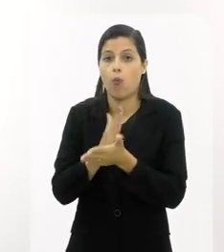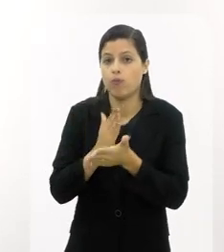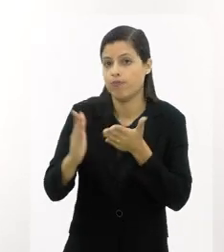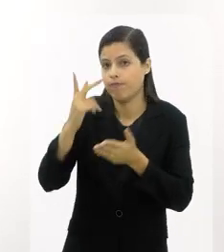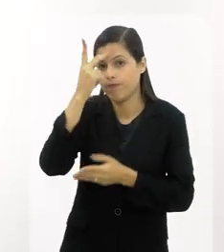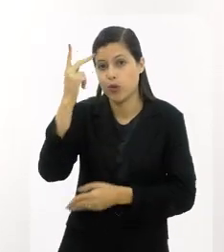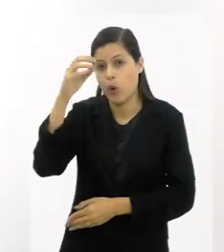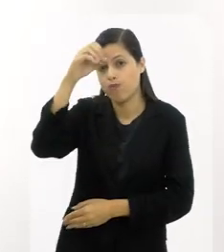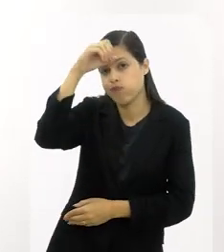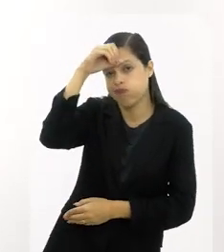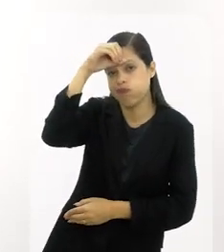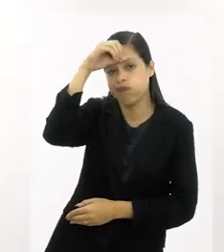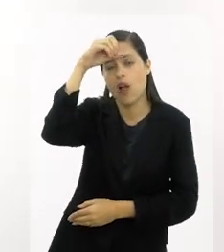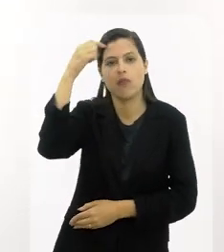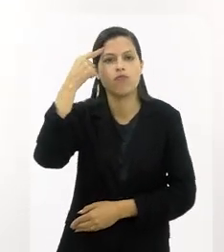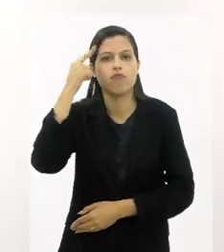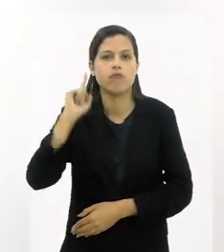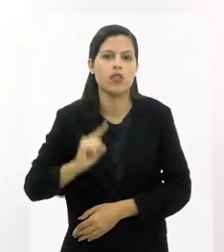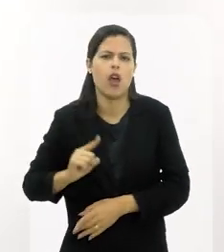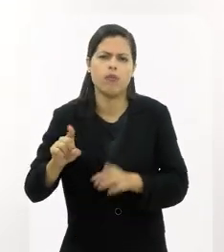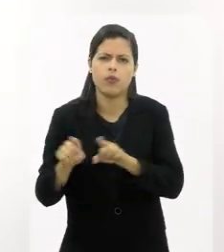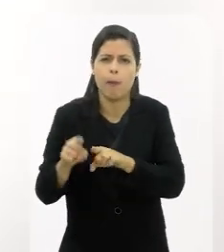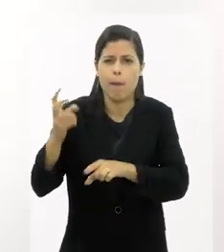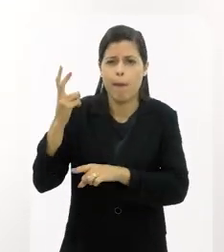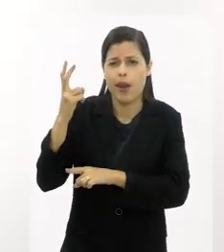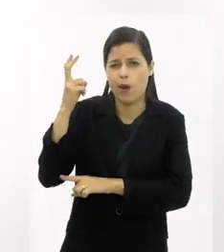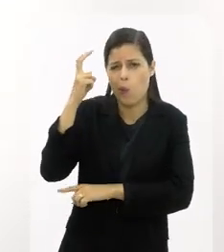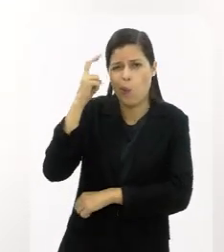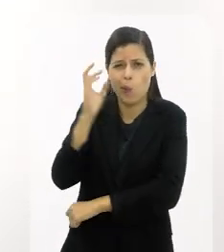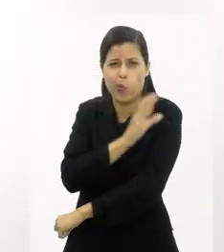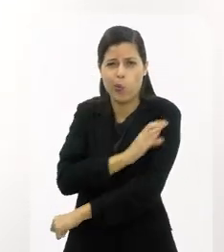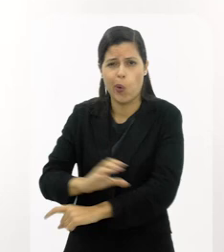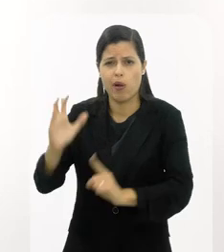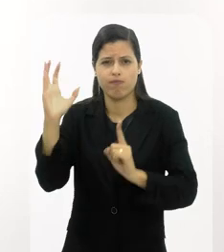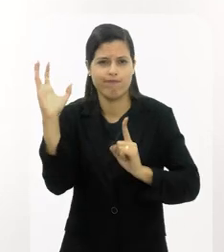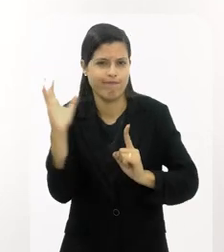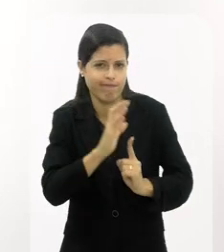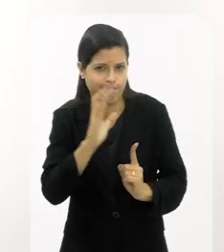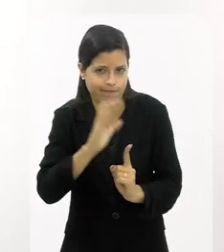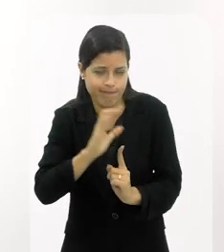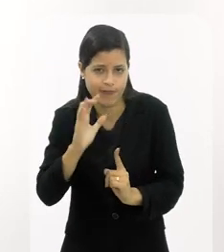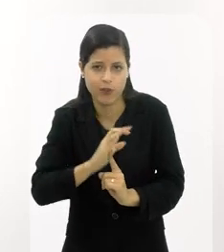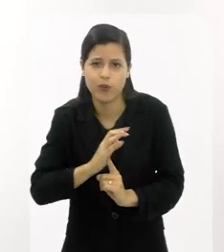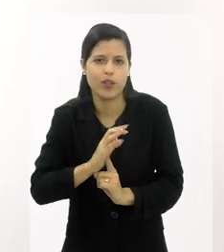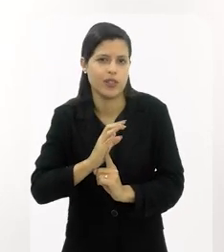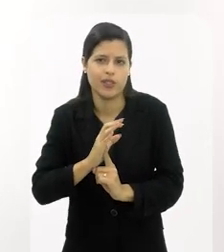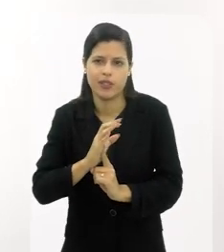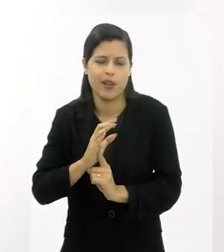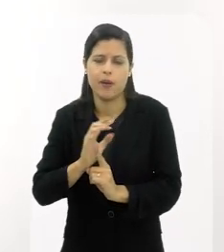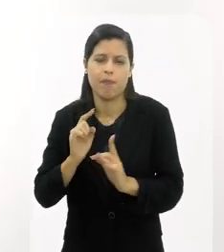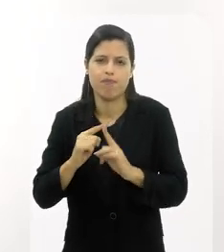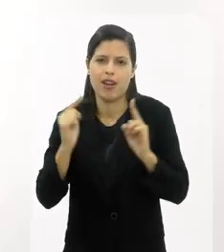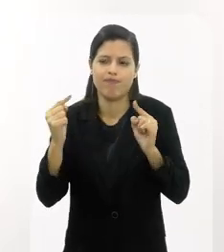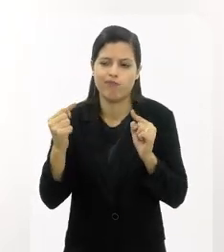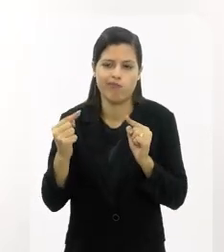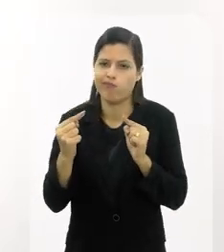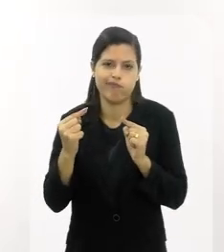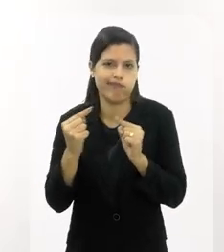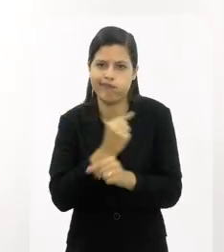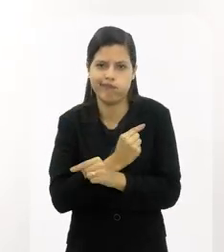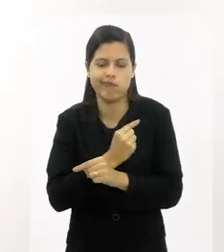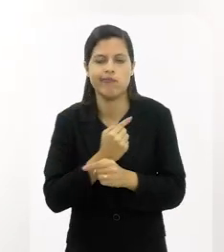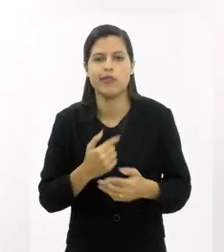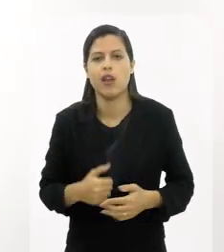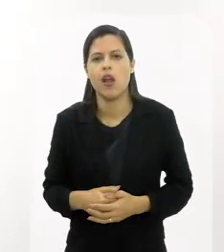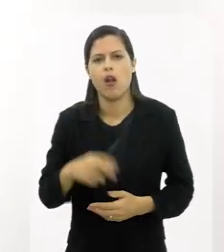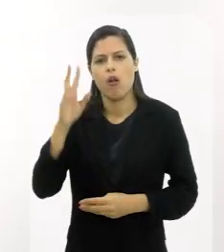alguns alienados, e também pelo que foi plantado, né, gente? Porque foi muita coisa plantada na cultura que não tem nada a ver.